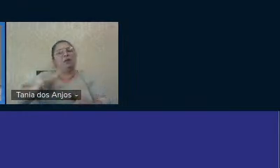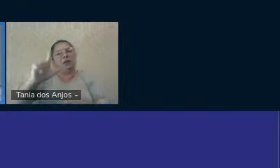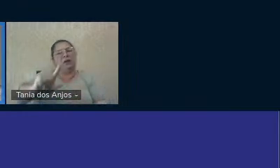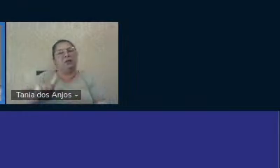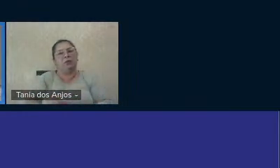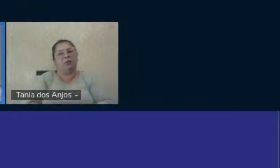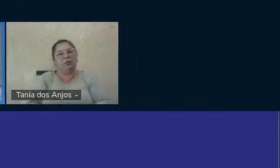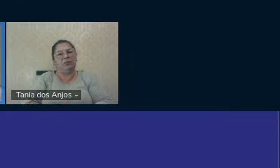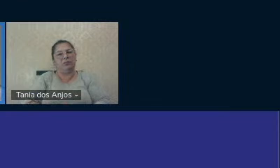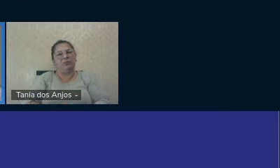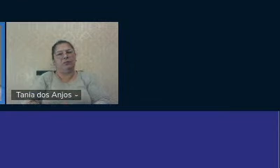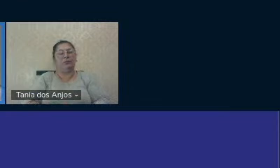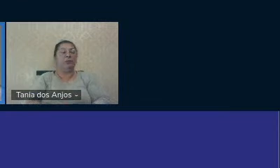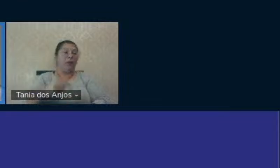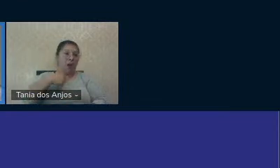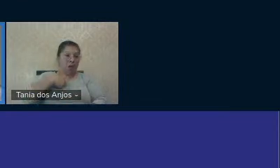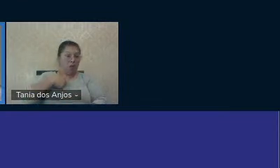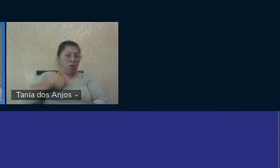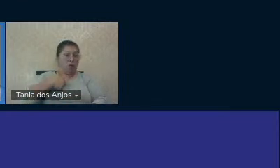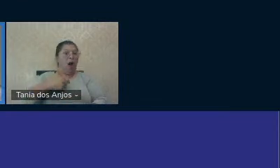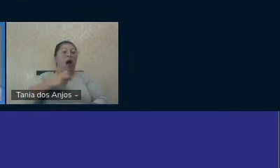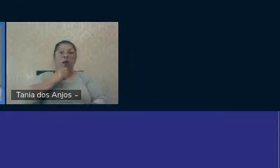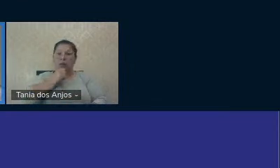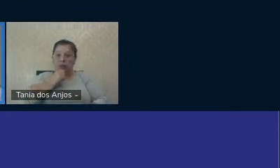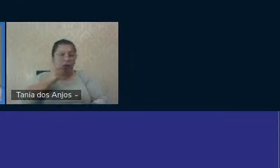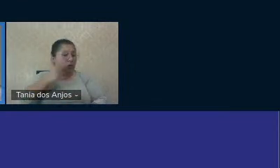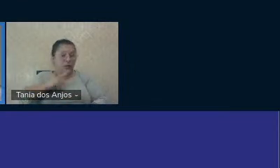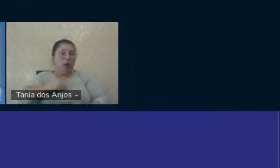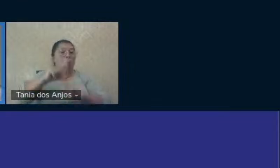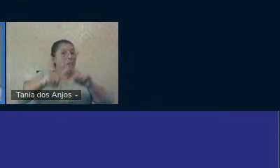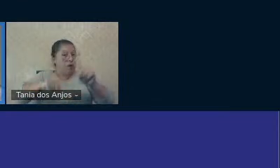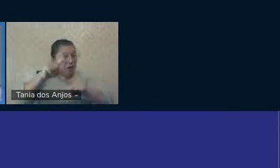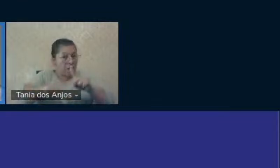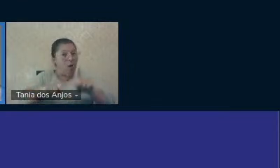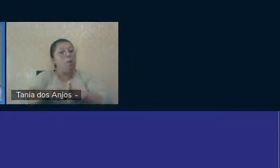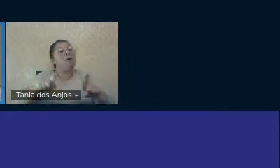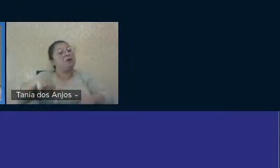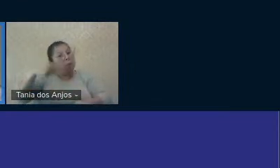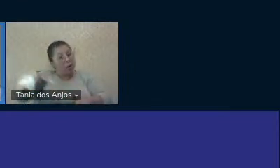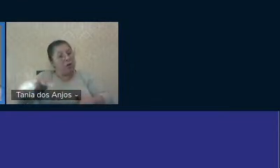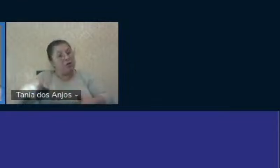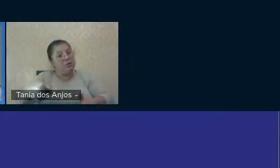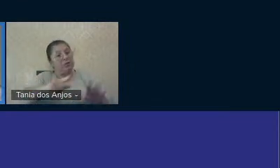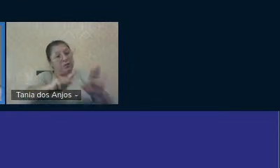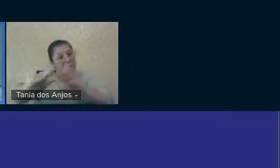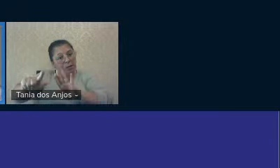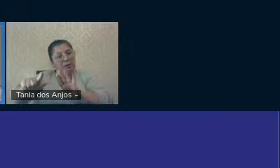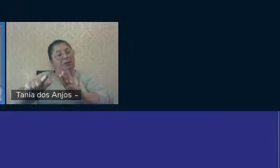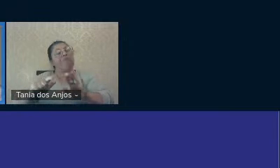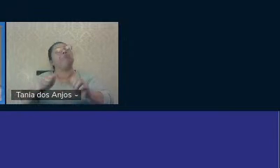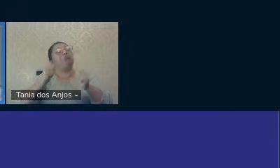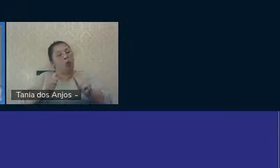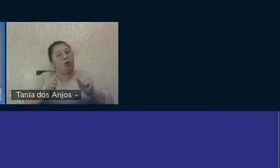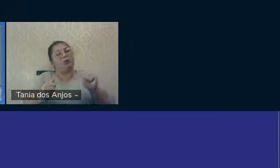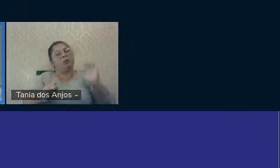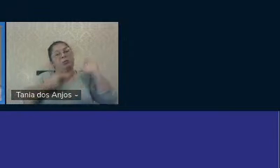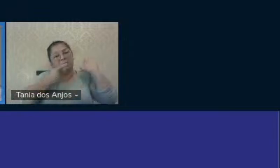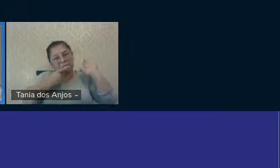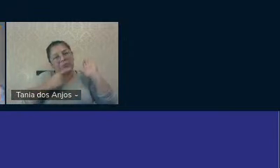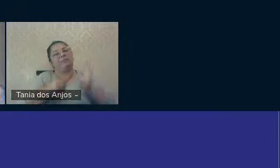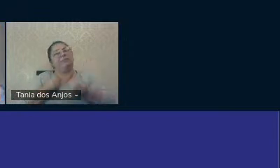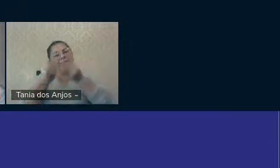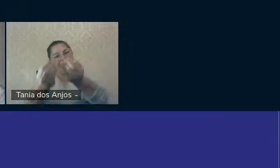material. Não prometo disponibilizar essa semana, mas para a próxima semana eu prometo mandar alguma coisa, tá bom?